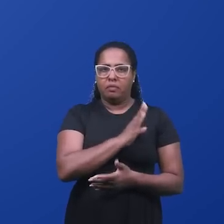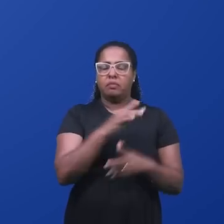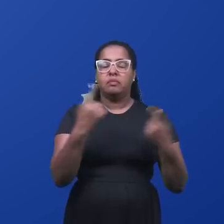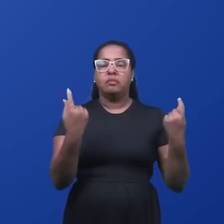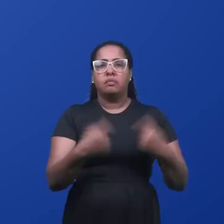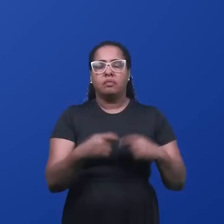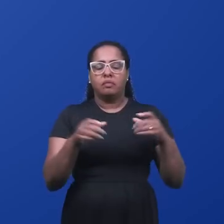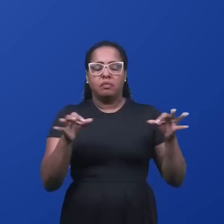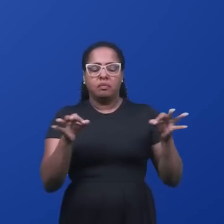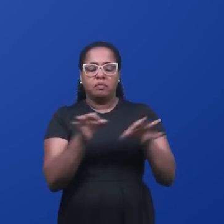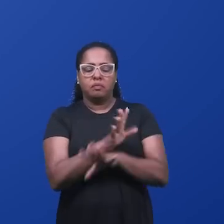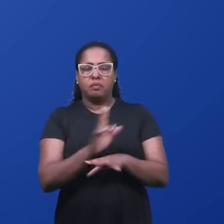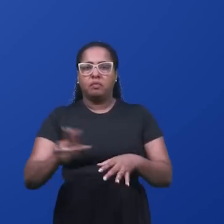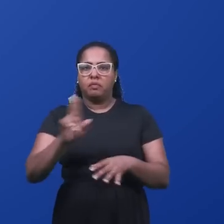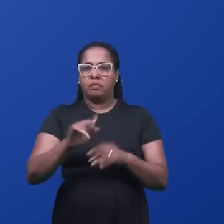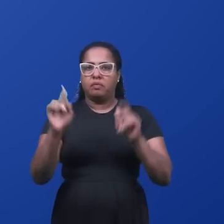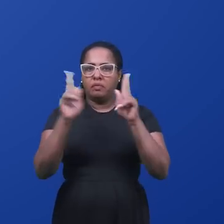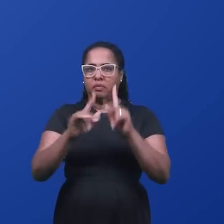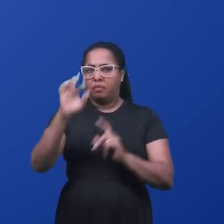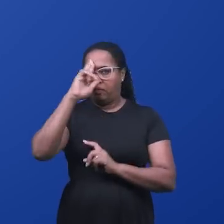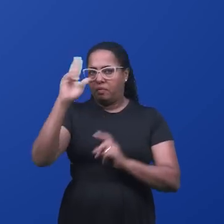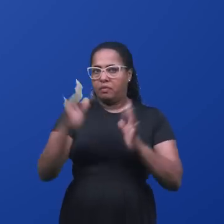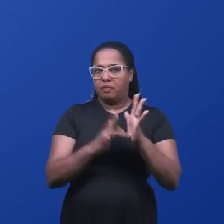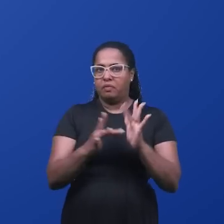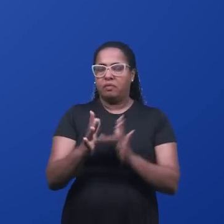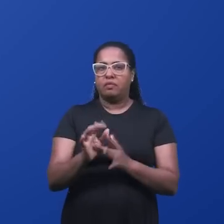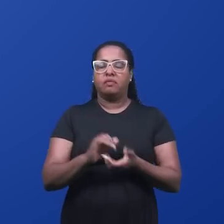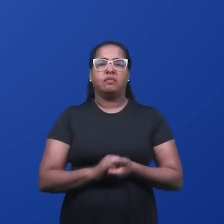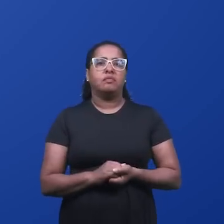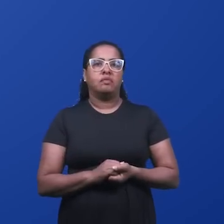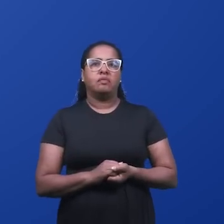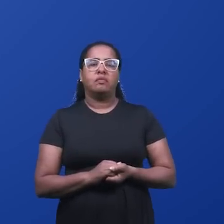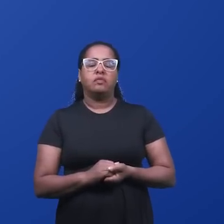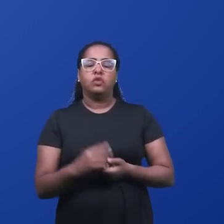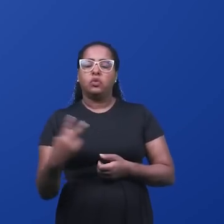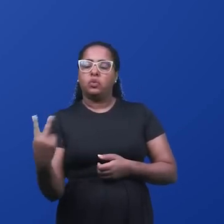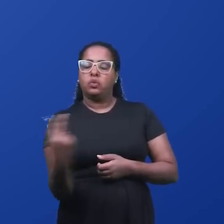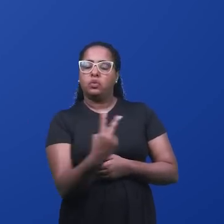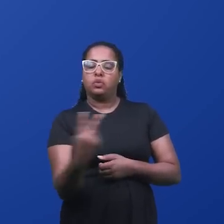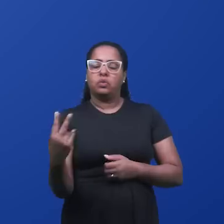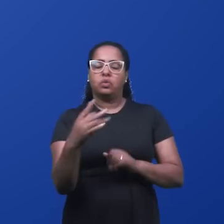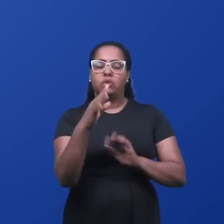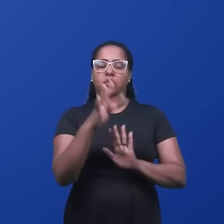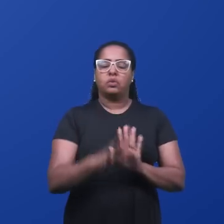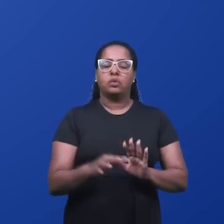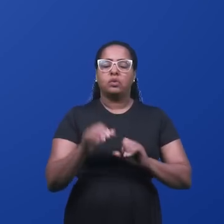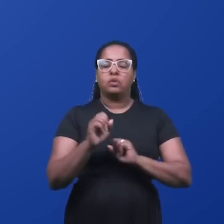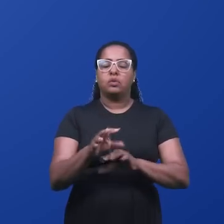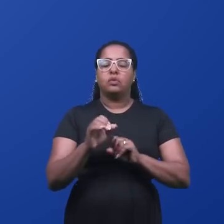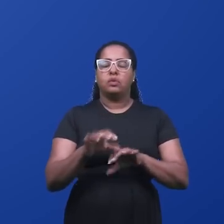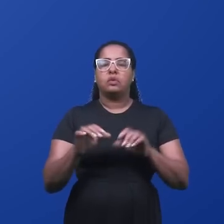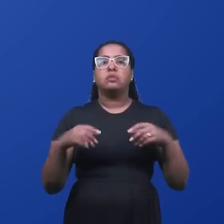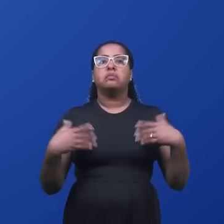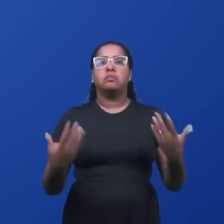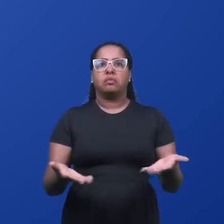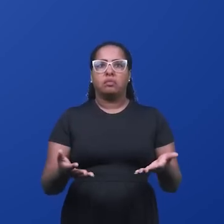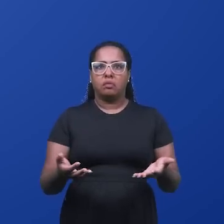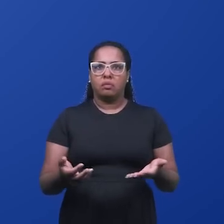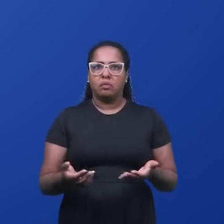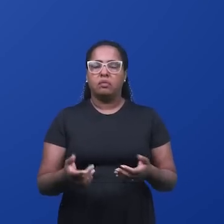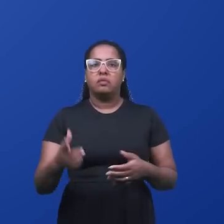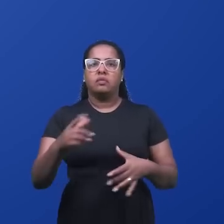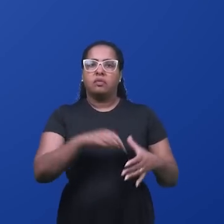que devemos estar prontos para usá-la. Paz do Senhor Jesus. O que os dois textos estão nos ensinando? Que